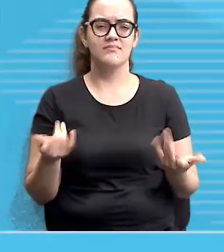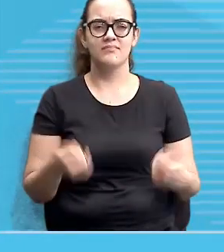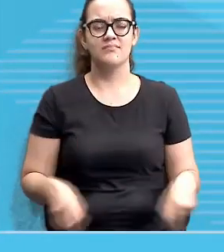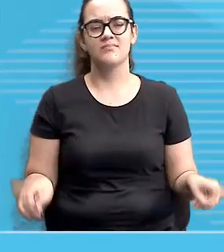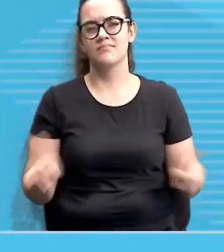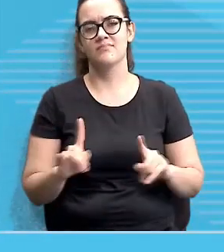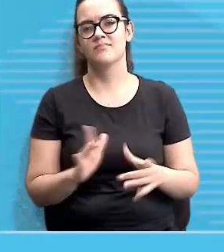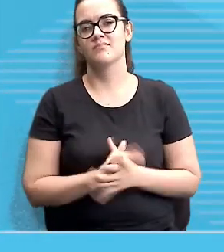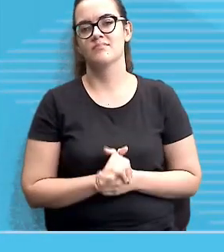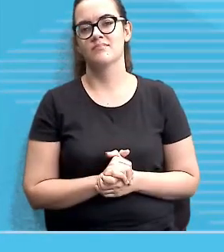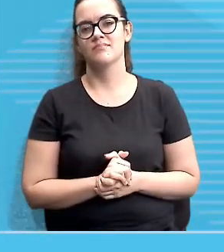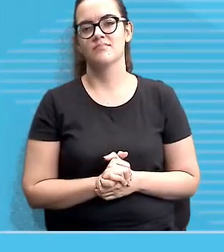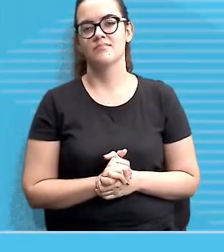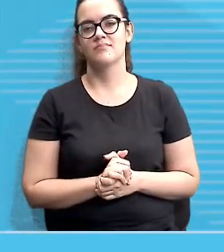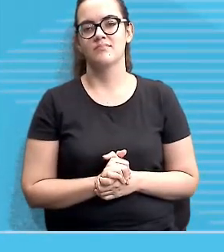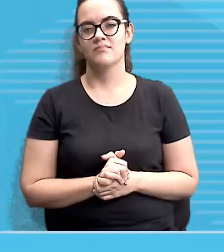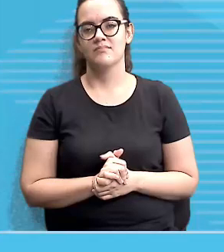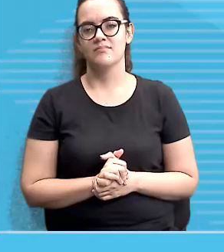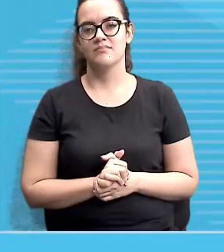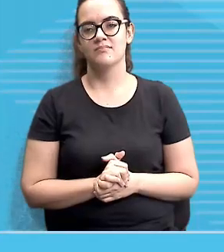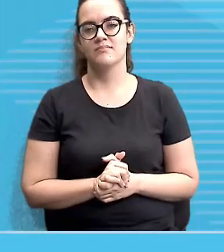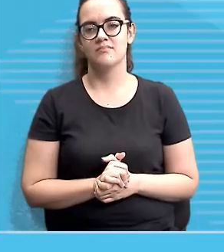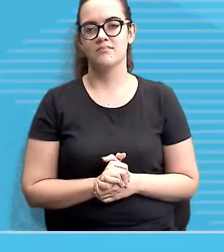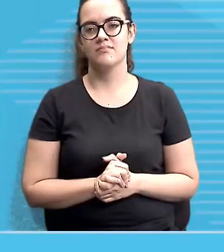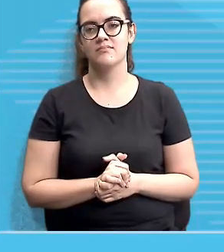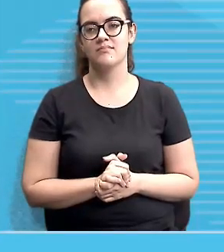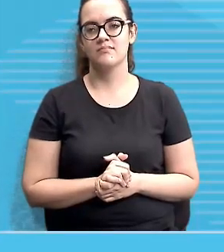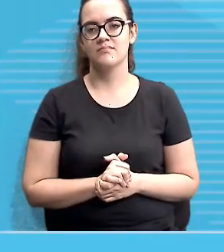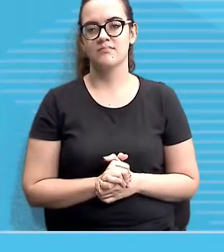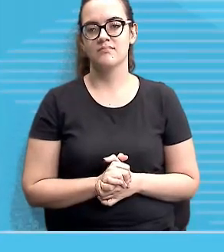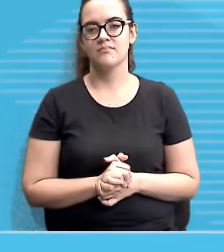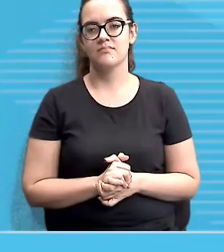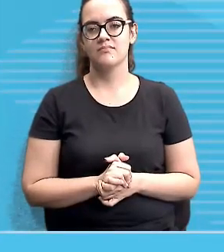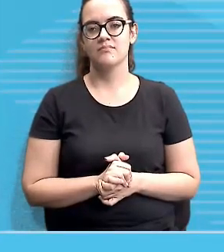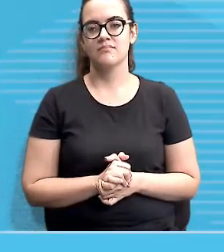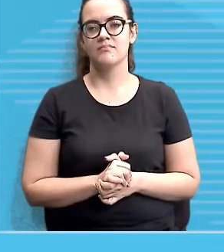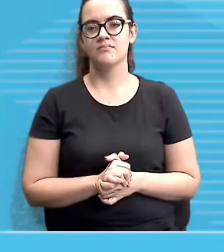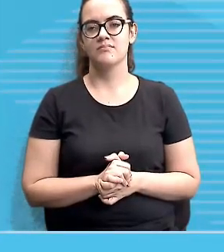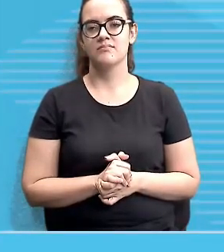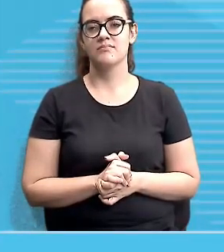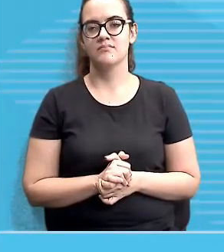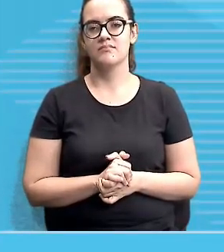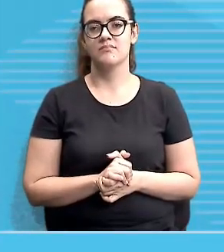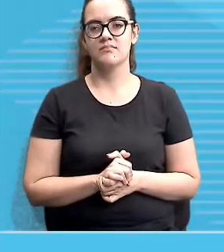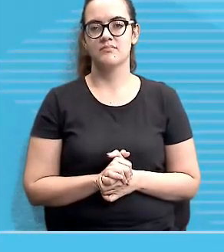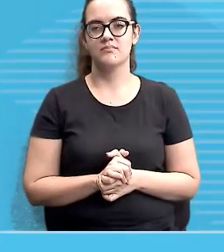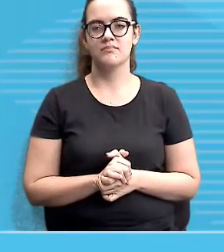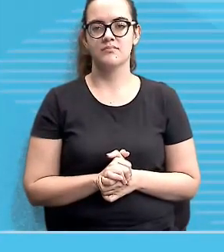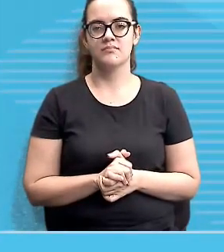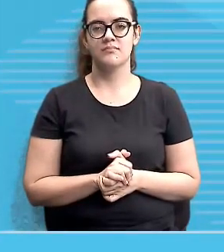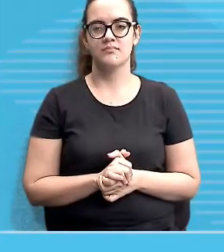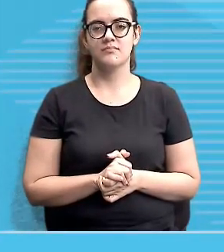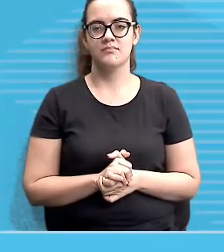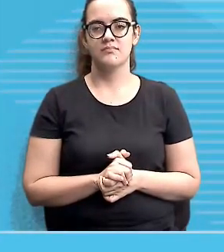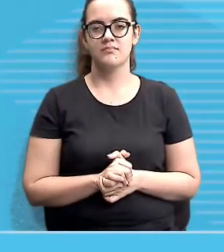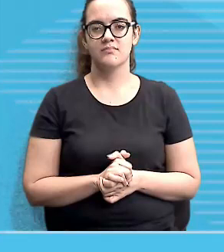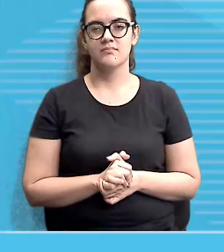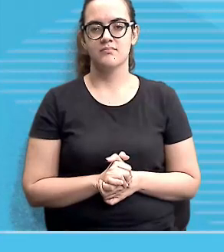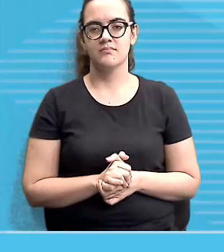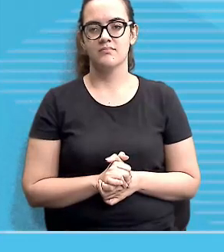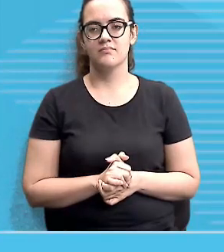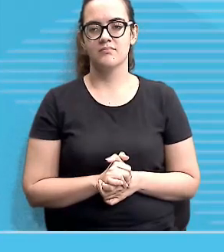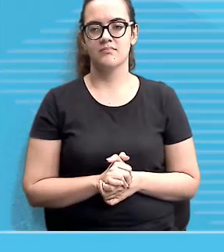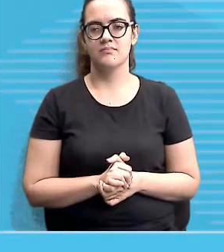Ah tá bom E aí e é bom você simplificar os